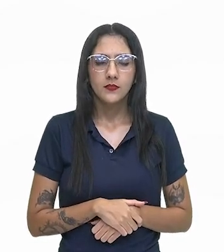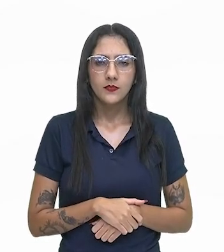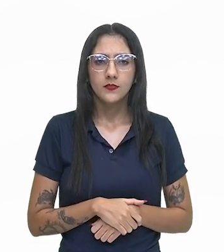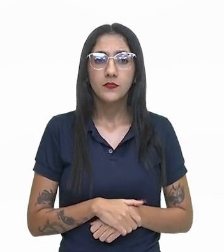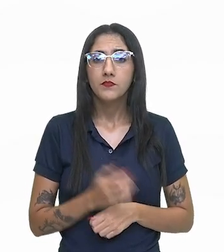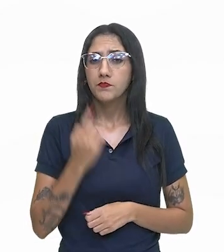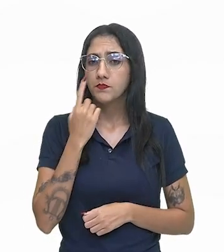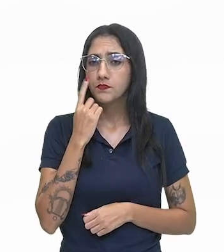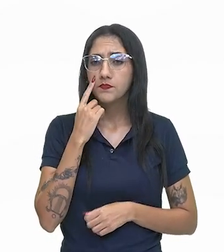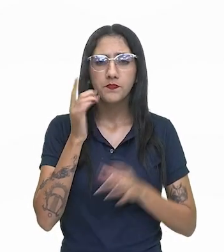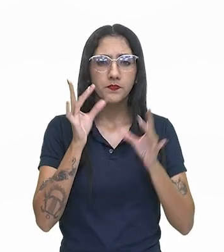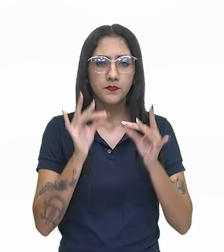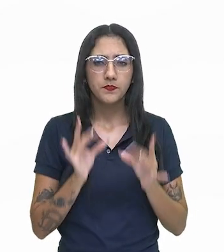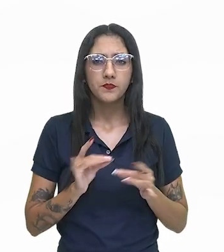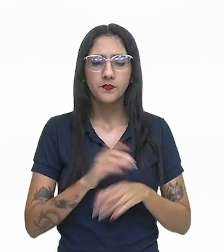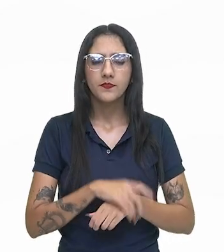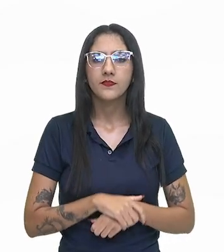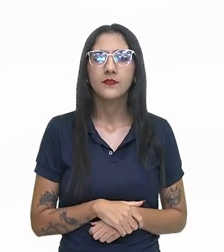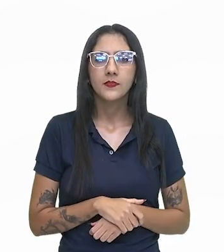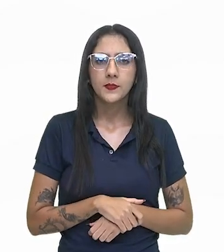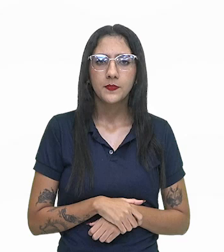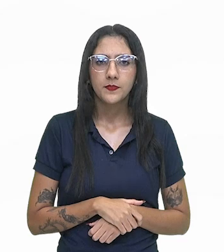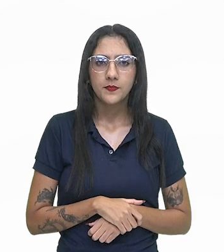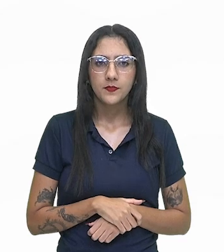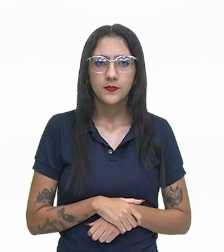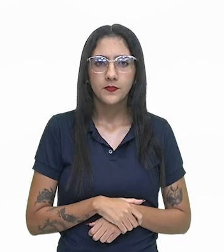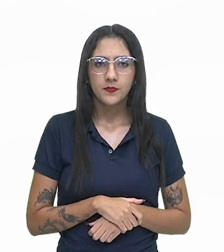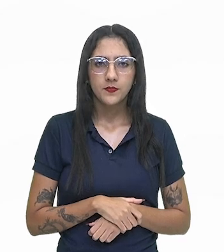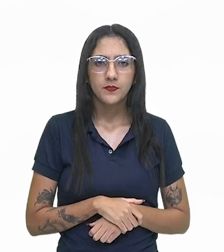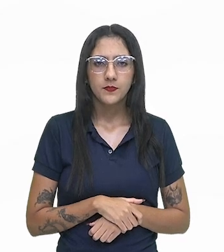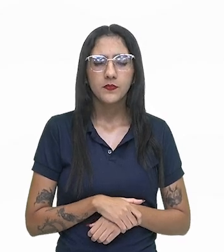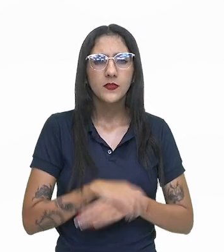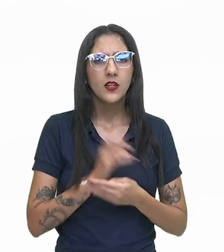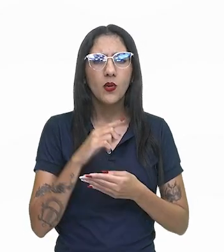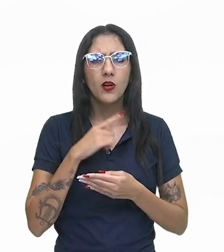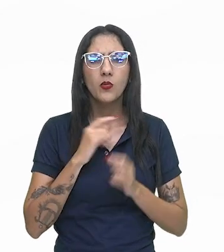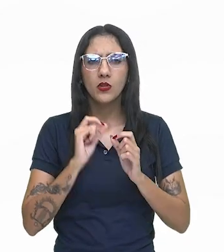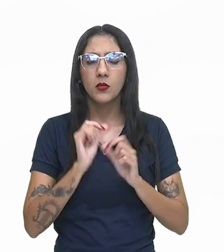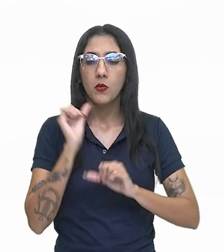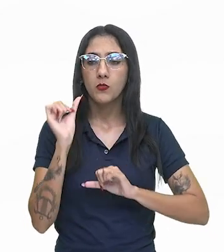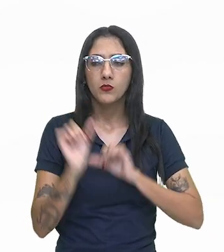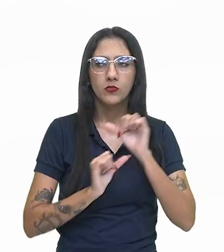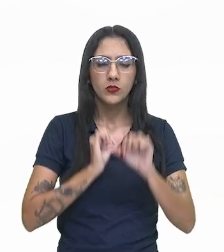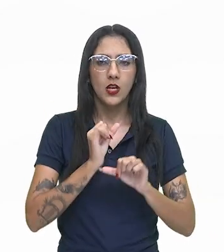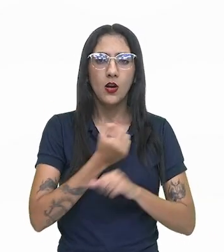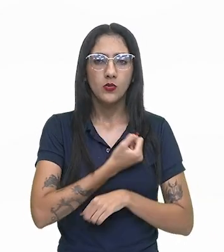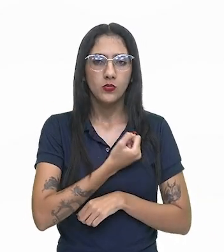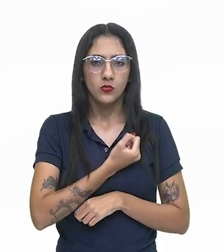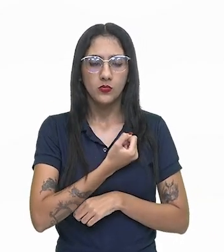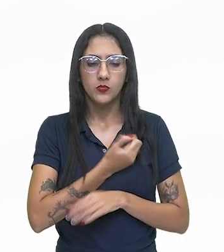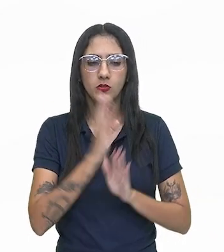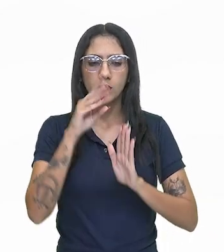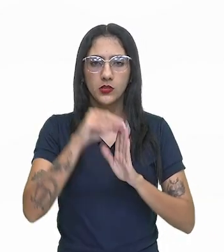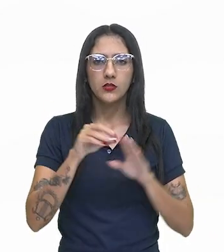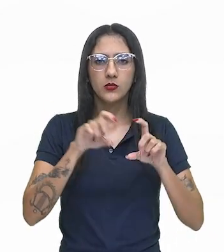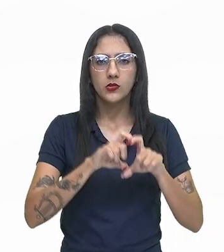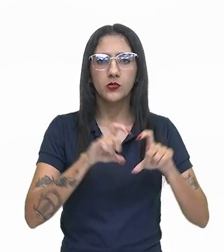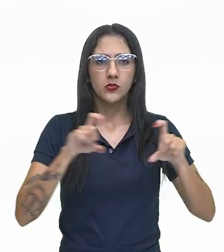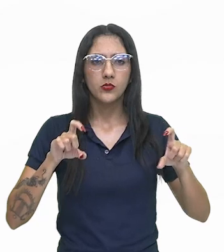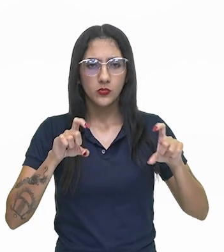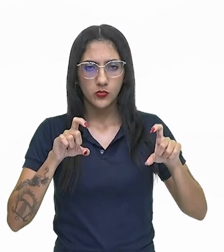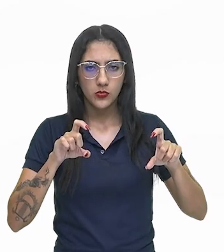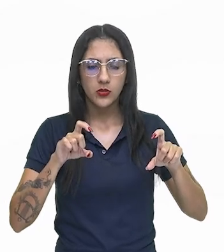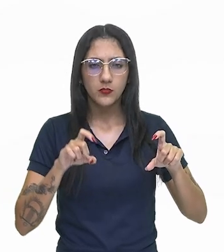essa definição, né? Permutar é o sinônimo de trocar. Intuitivamente, nos problemas de contagem, devemos associar a permutação à noção